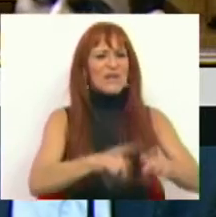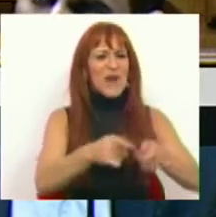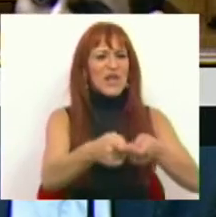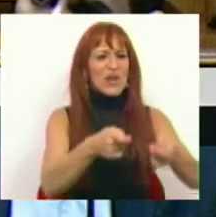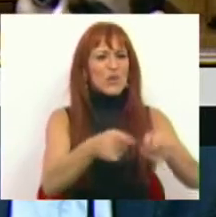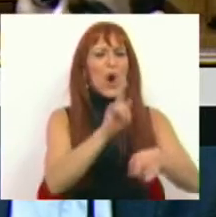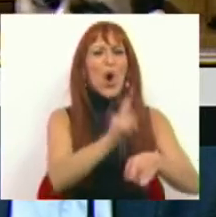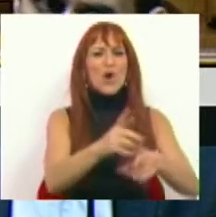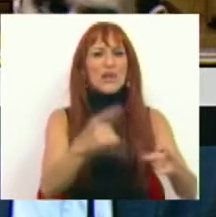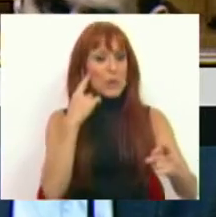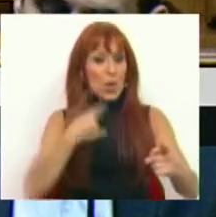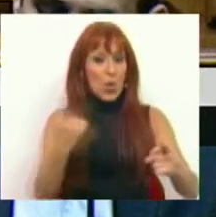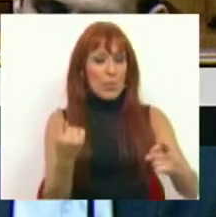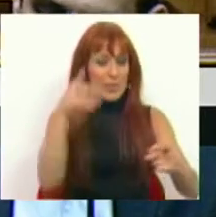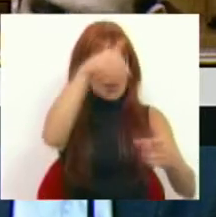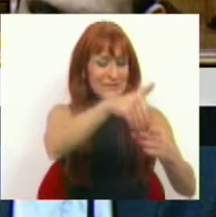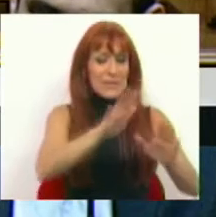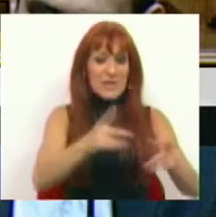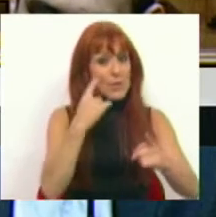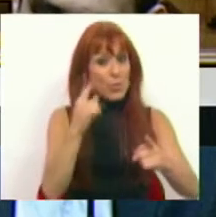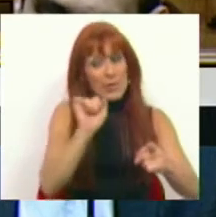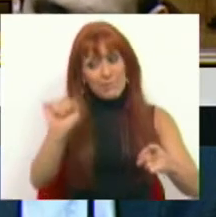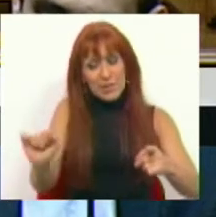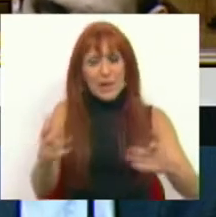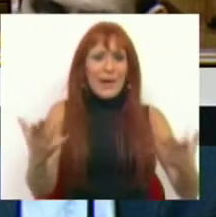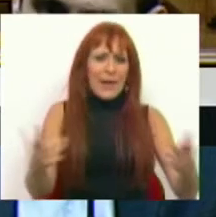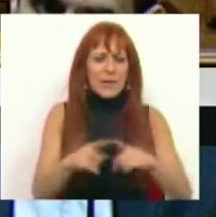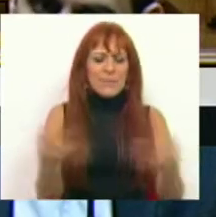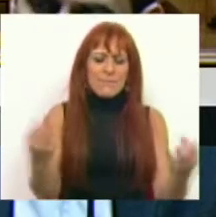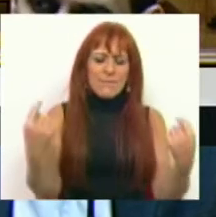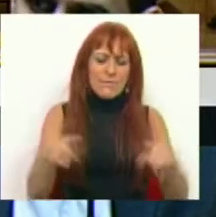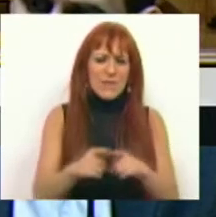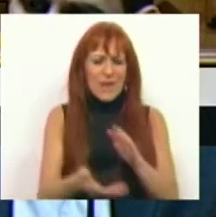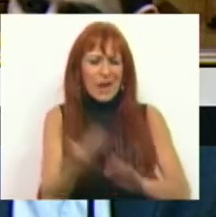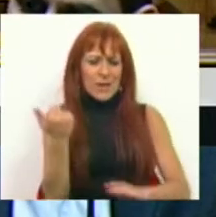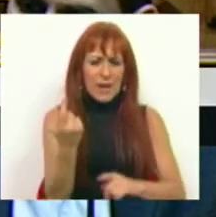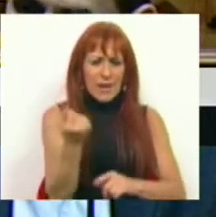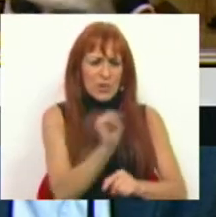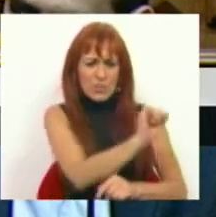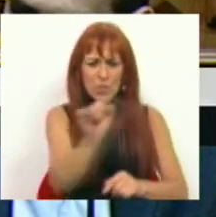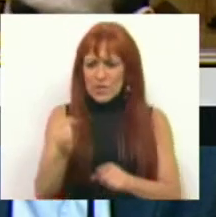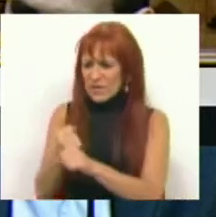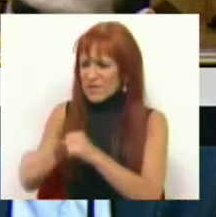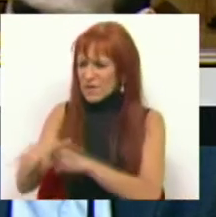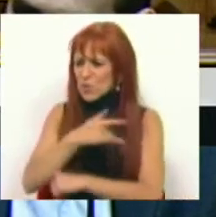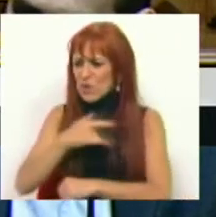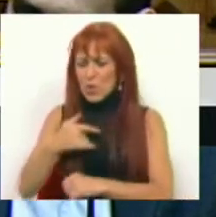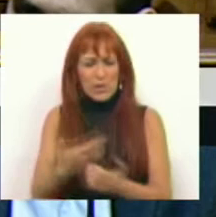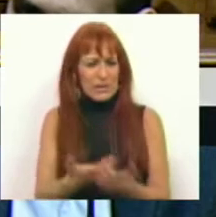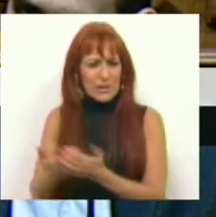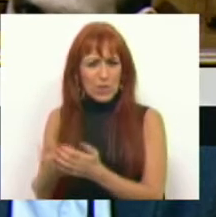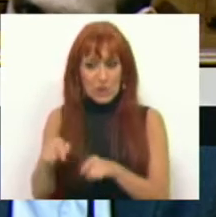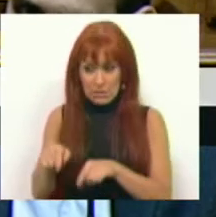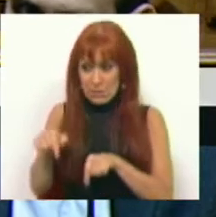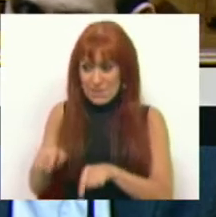gestão daquilo que é público, daquilo que deve ser público, é efetivamente retirar dinheiro do Serviço Nacional de Saúde, de